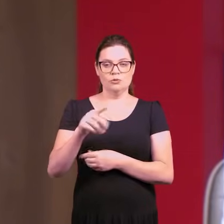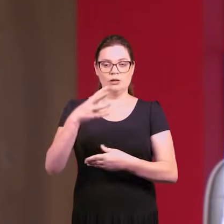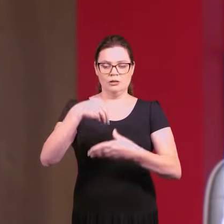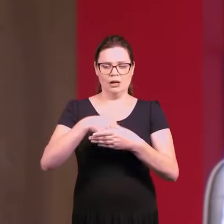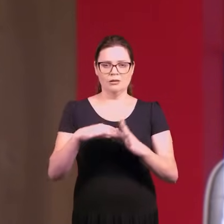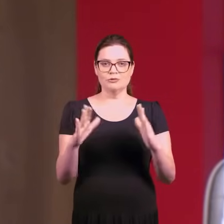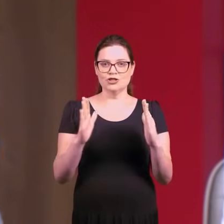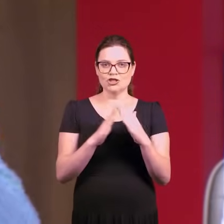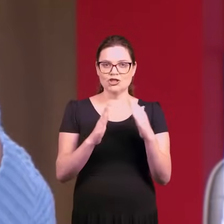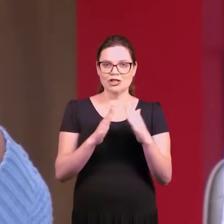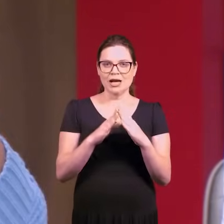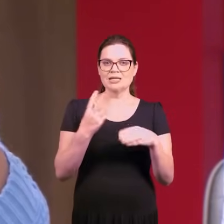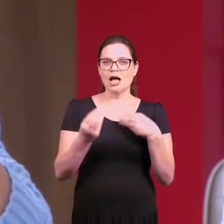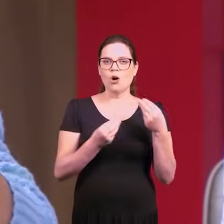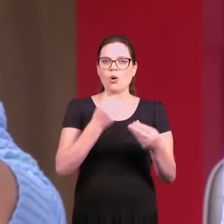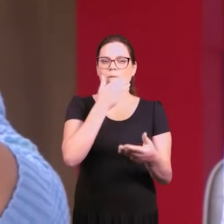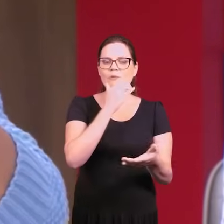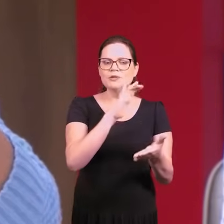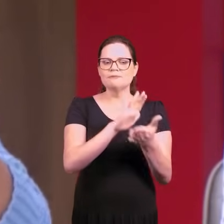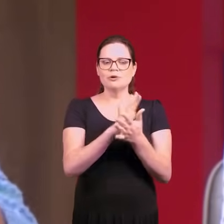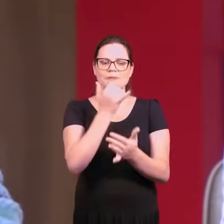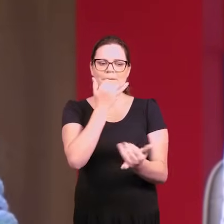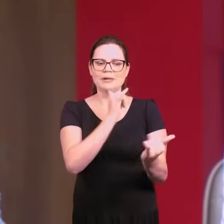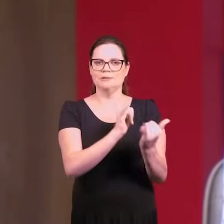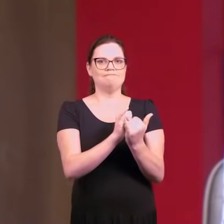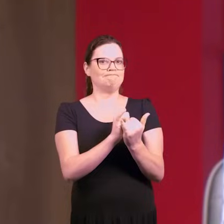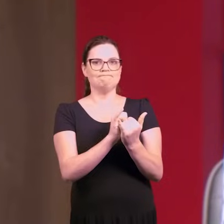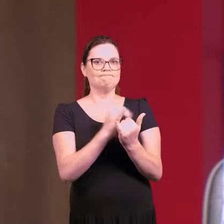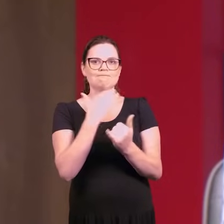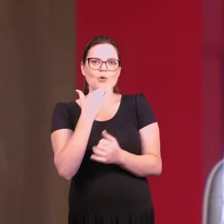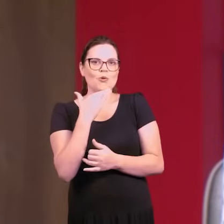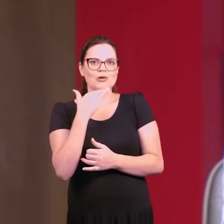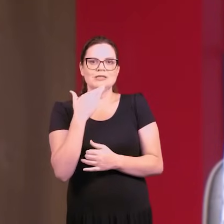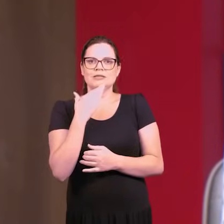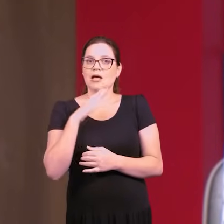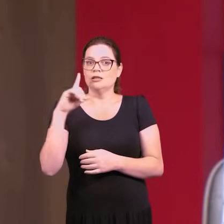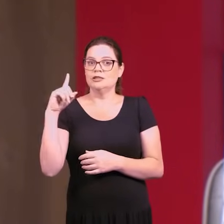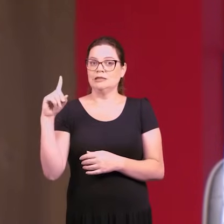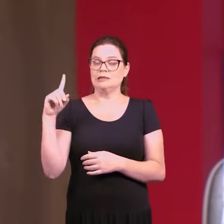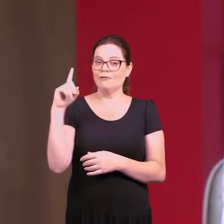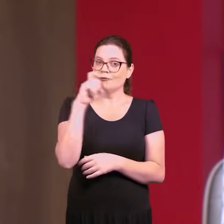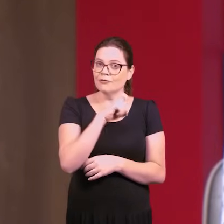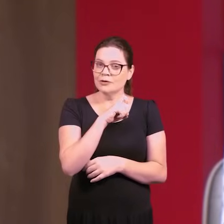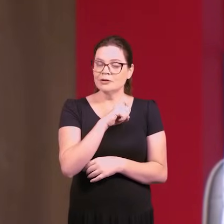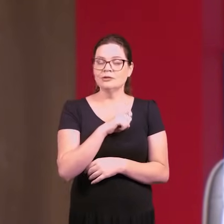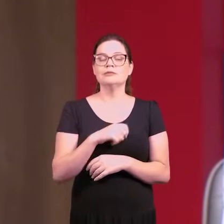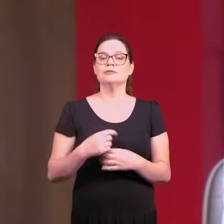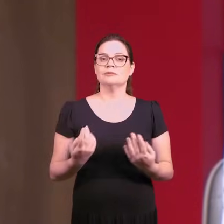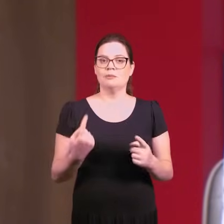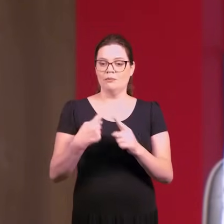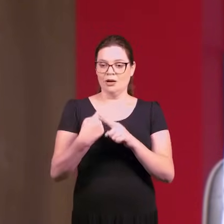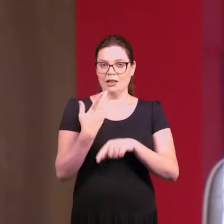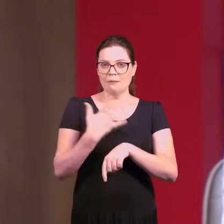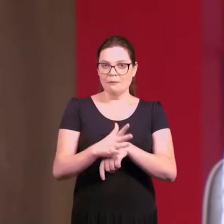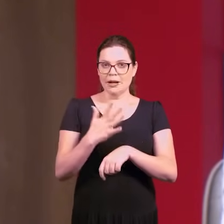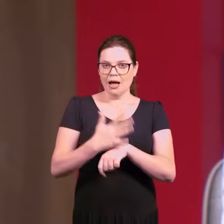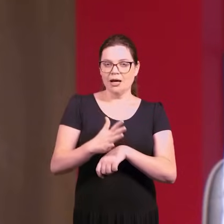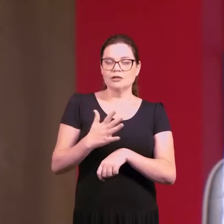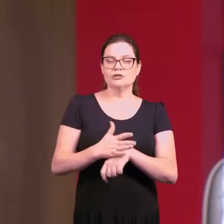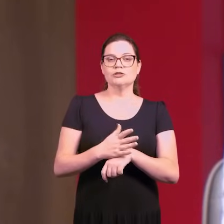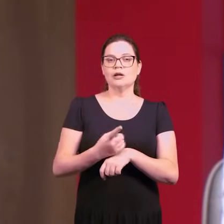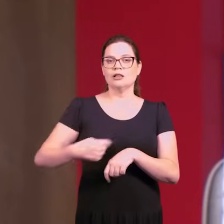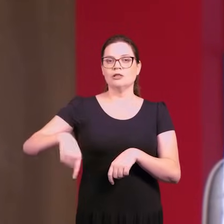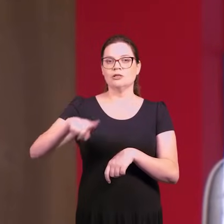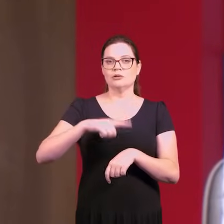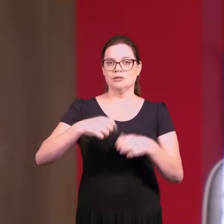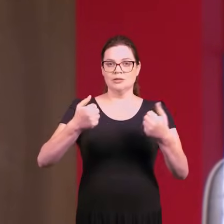de perdoar os esposos, os maridos, né? E às vezes, de forma prática, nós podemos aqui falar